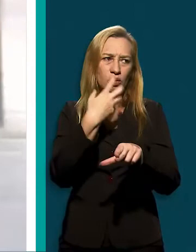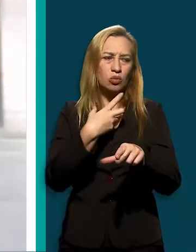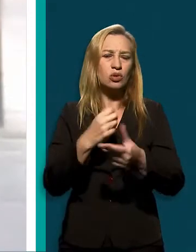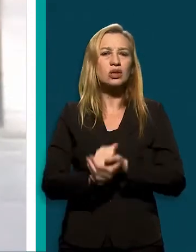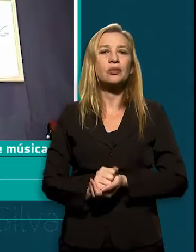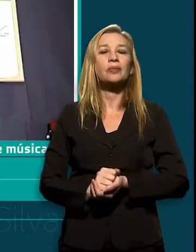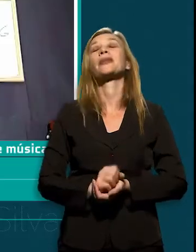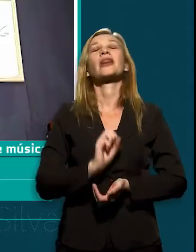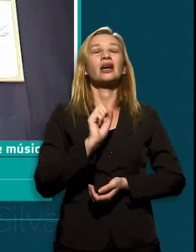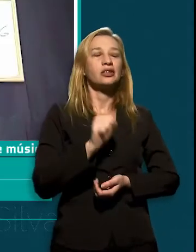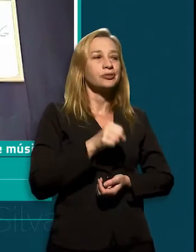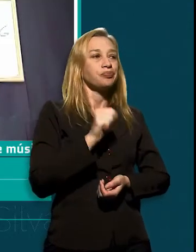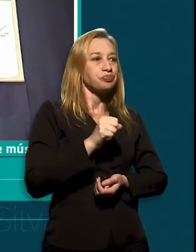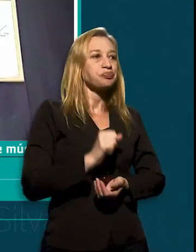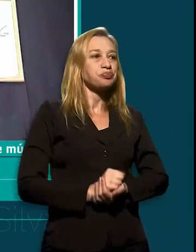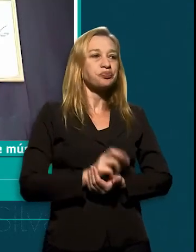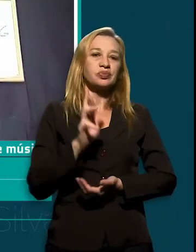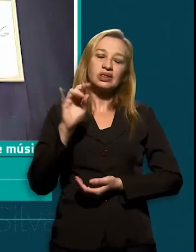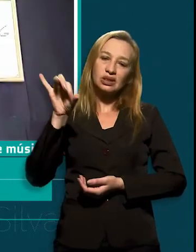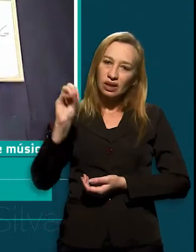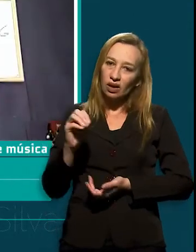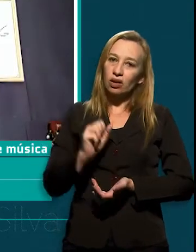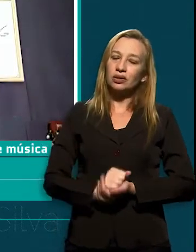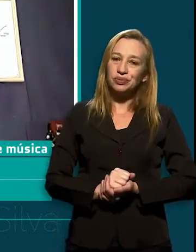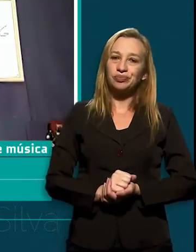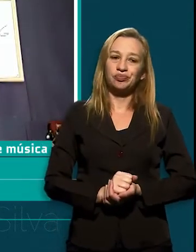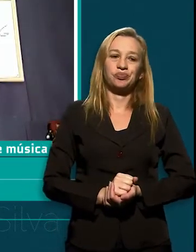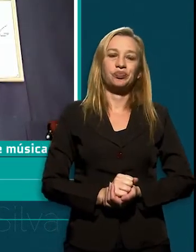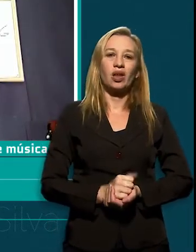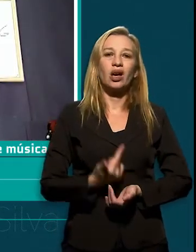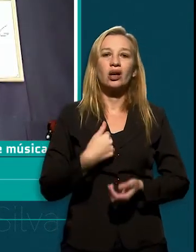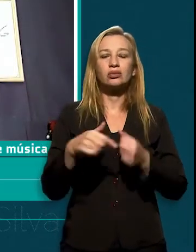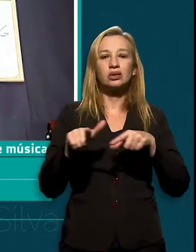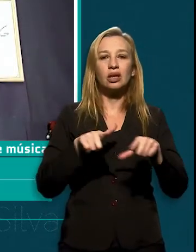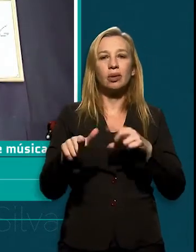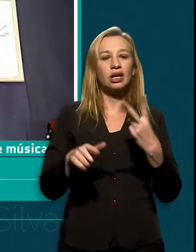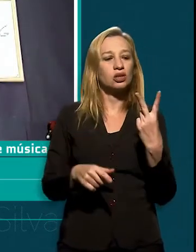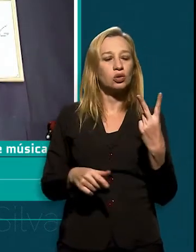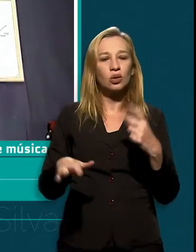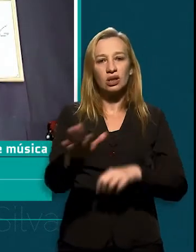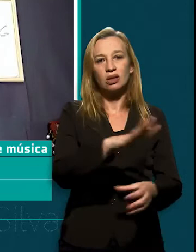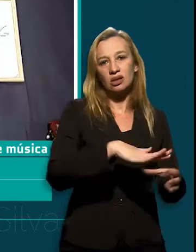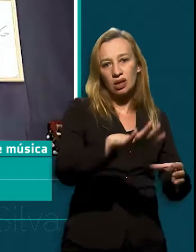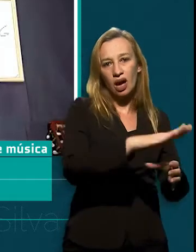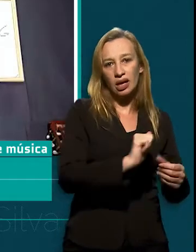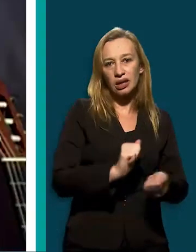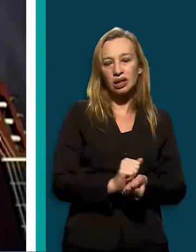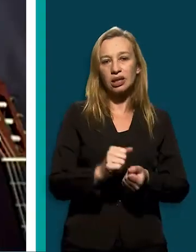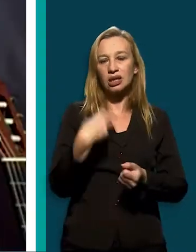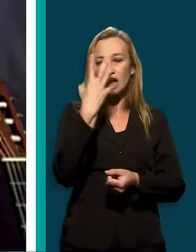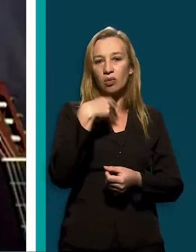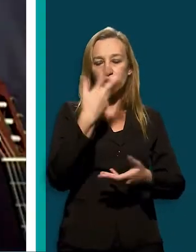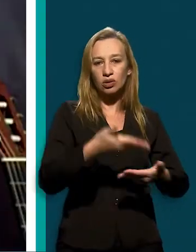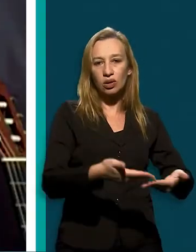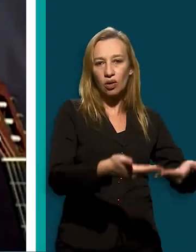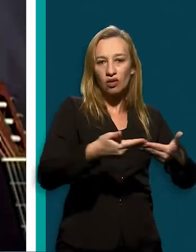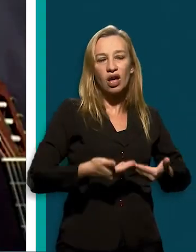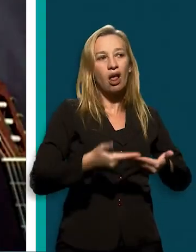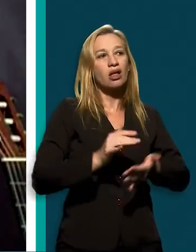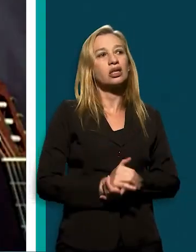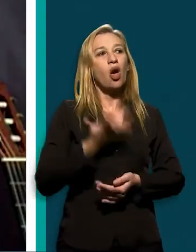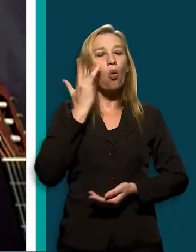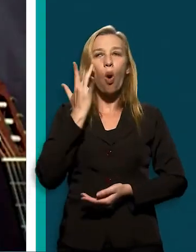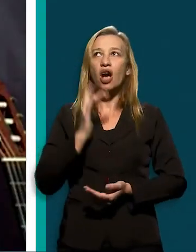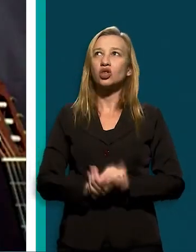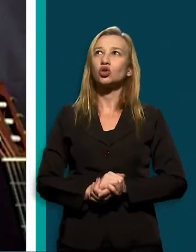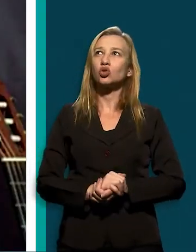ser o mesmo? Sim, sim, Ricardo. É que nem assim, eu trabalho em duas áreas que a música me